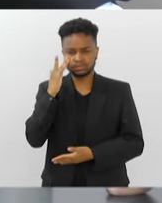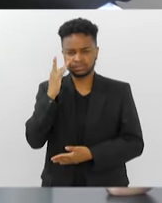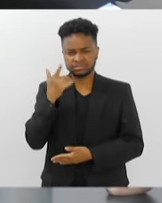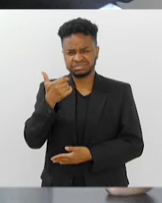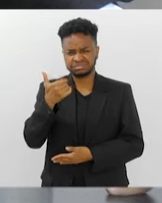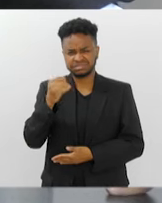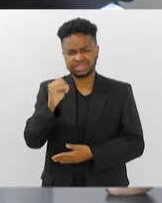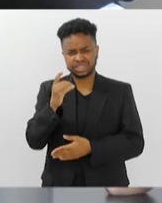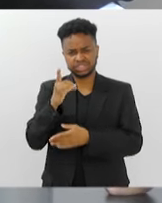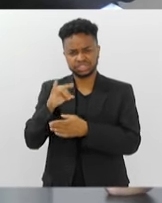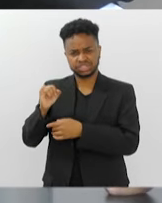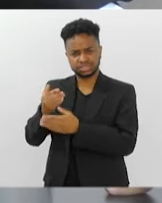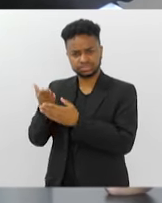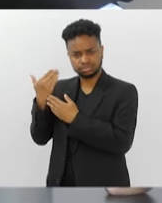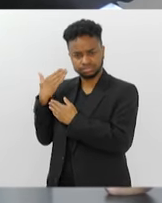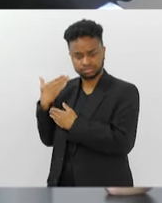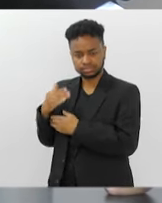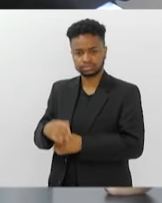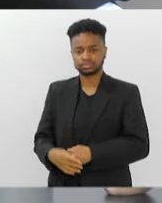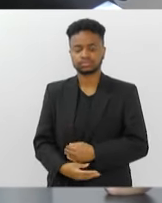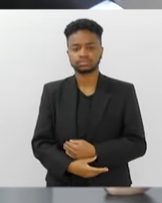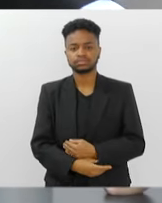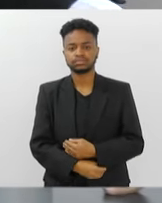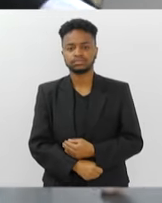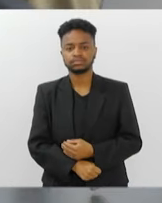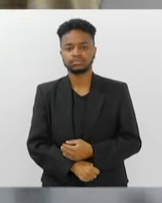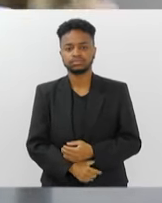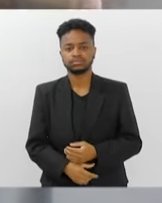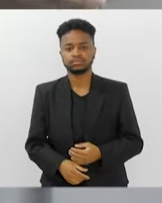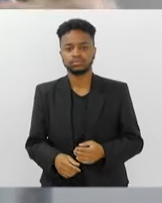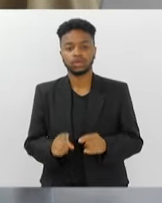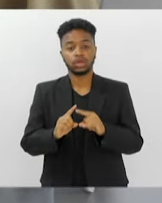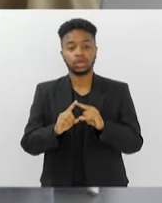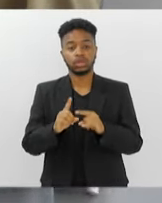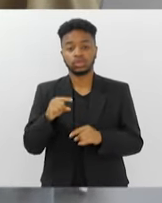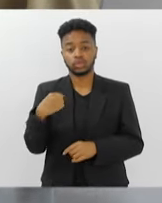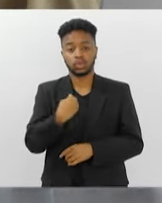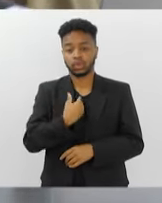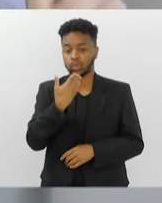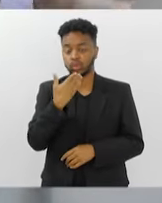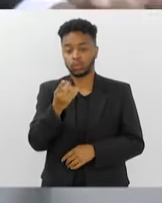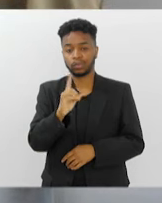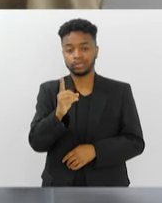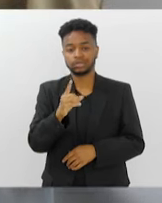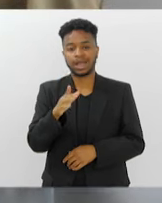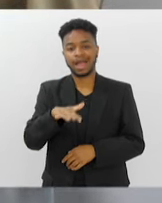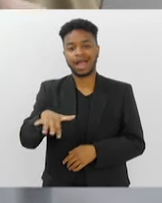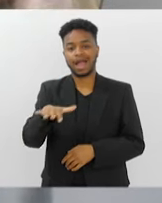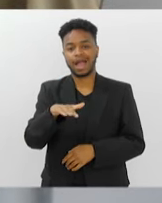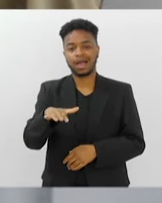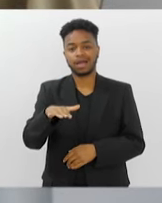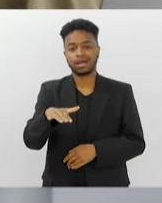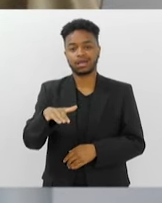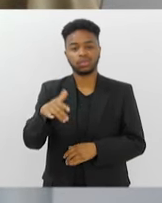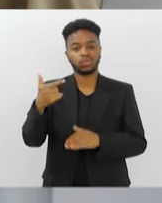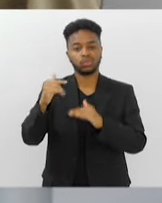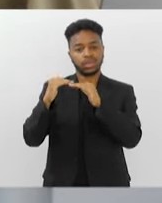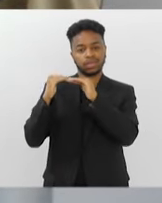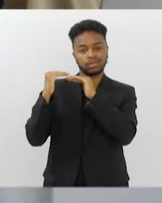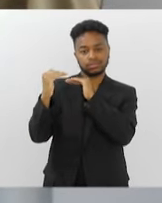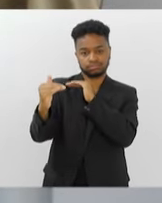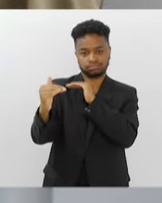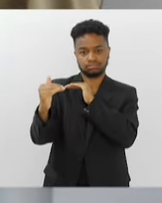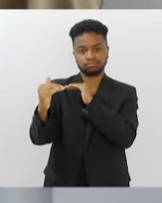10 dias nós deixamos de exigir nas áreas descobertas no grande naquela